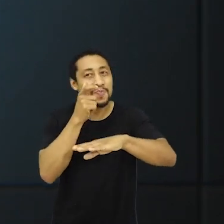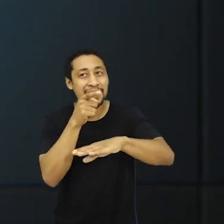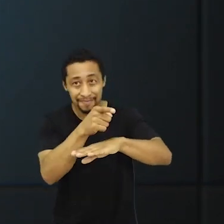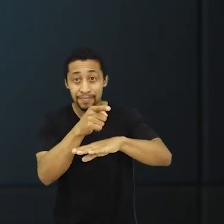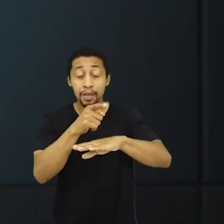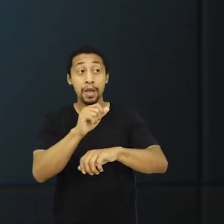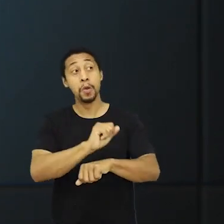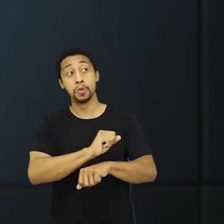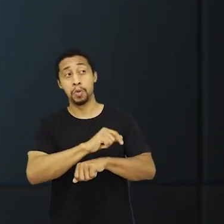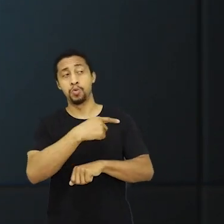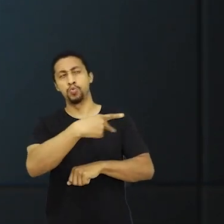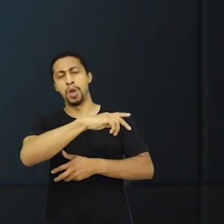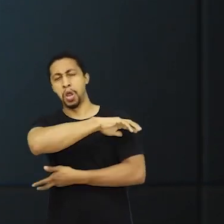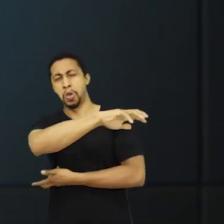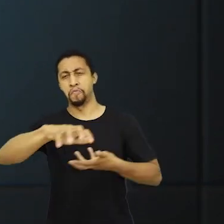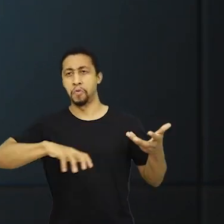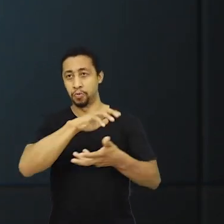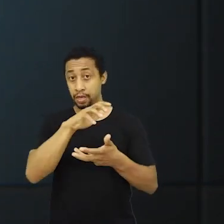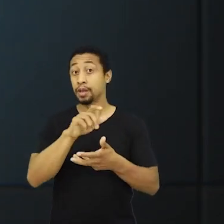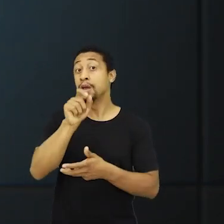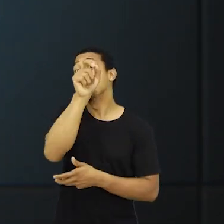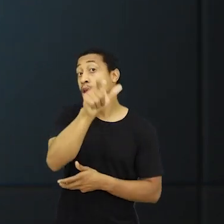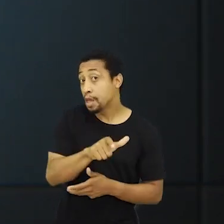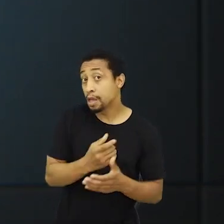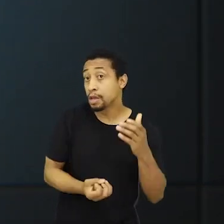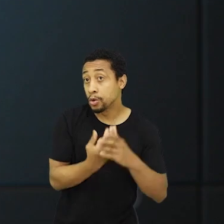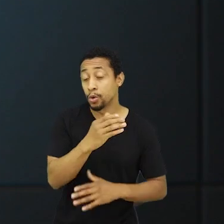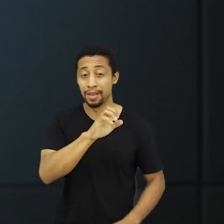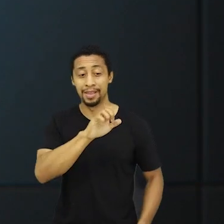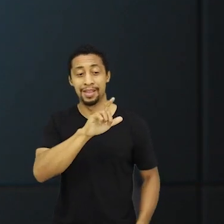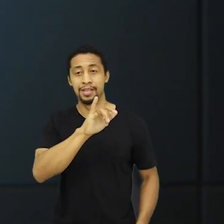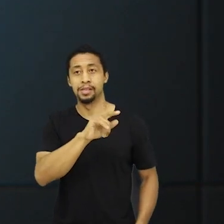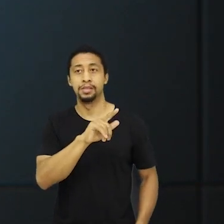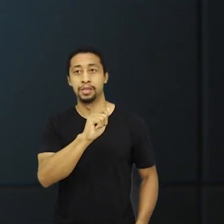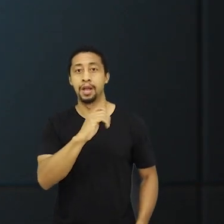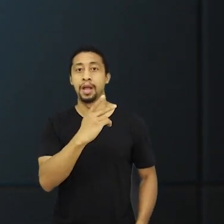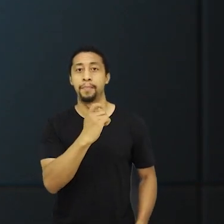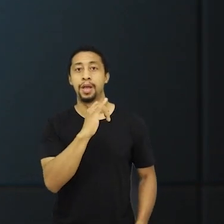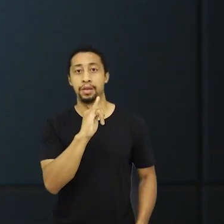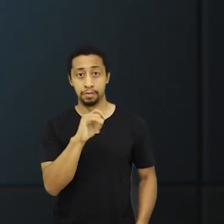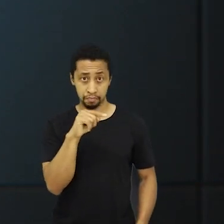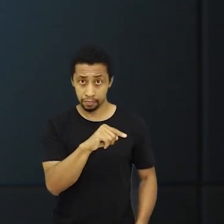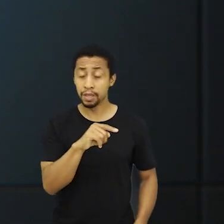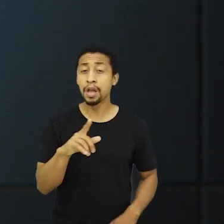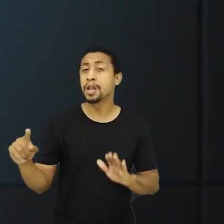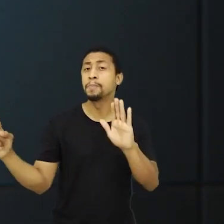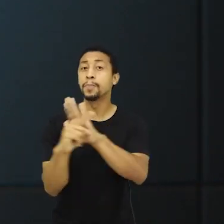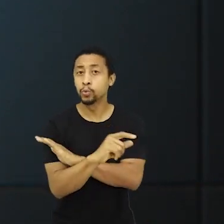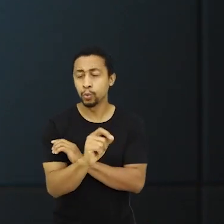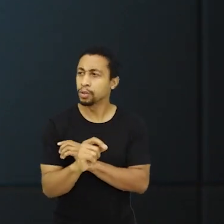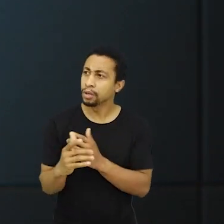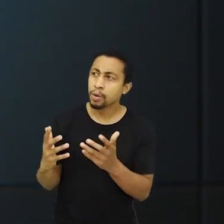depois do filme. E aí ela falou que o ativismo dela hoje, alguém perguntou em algum momento, era dar conta dos corres do dia a dia, porque a vida é